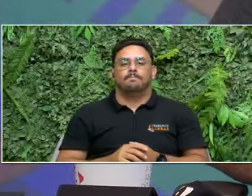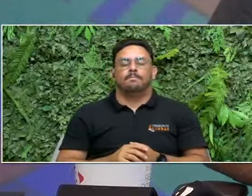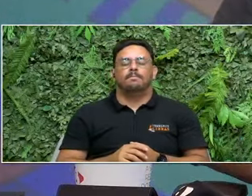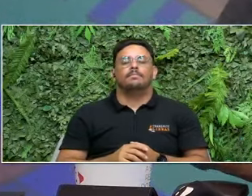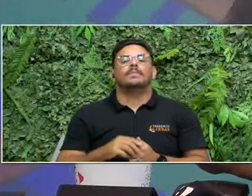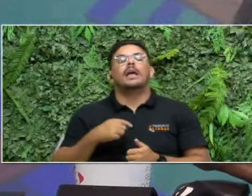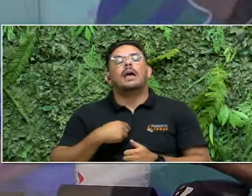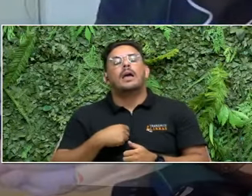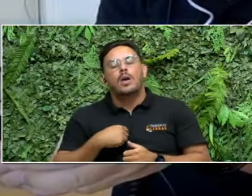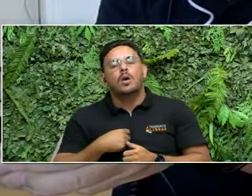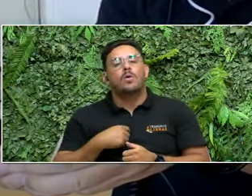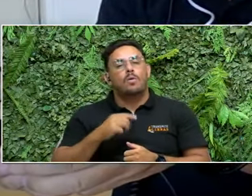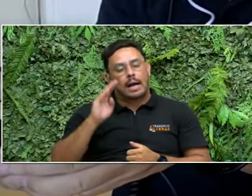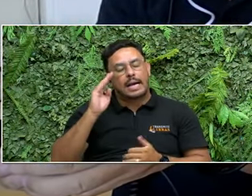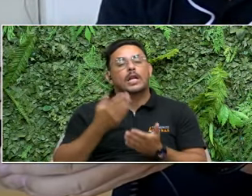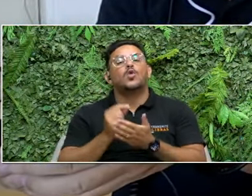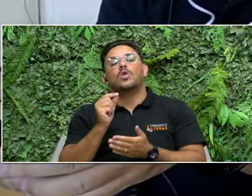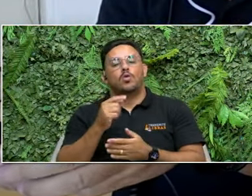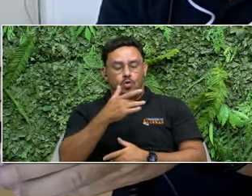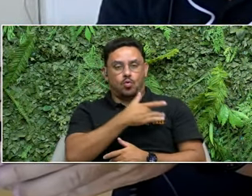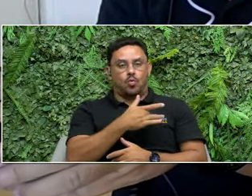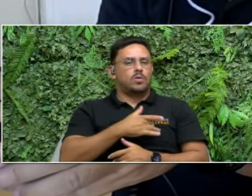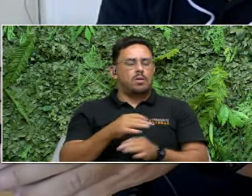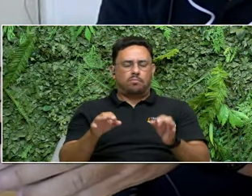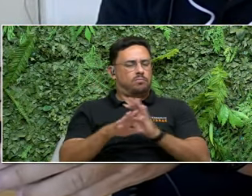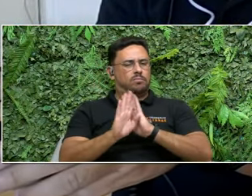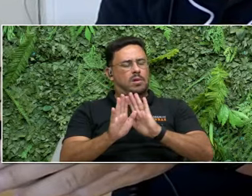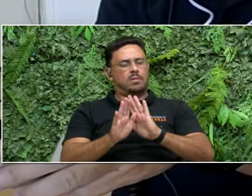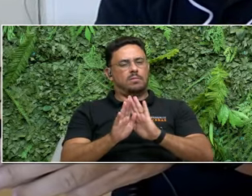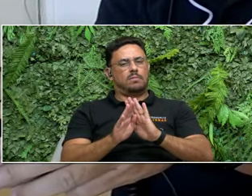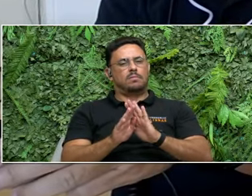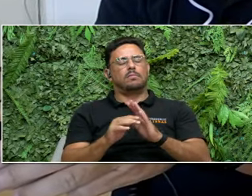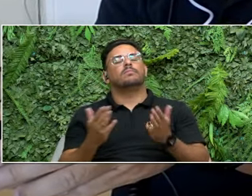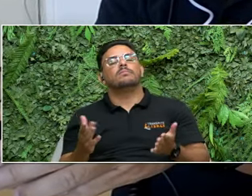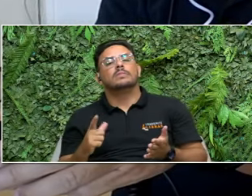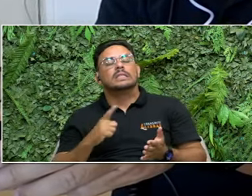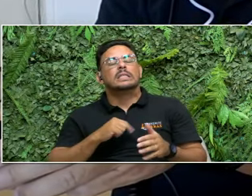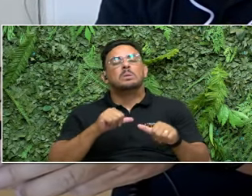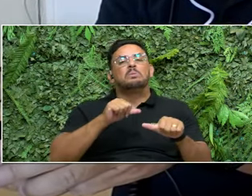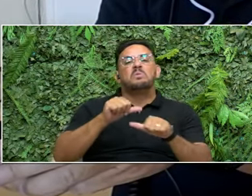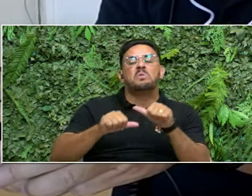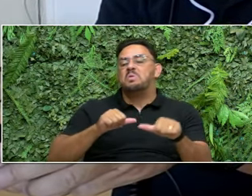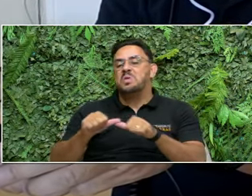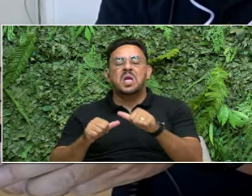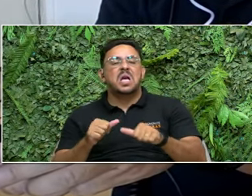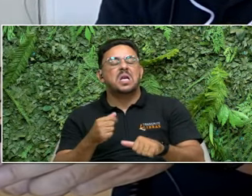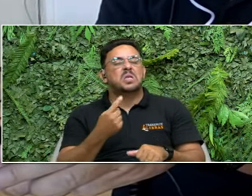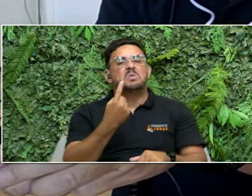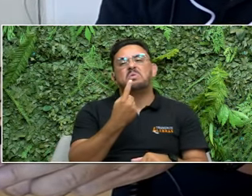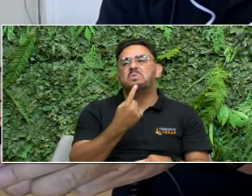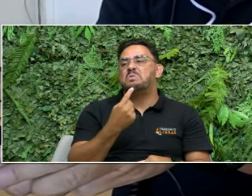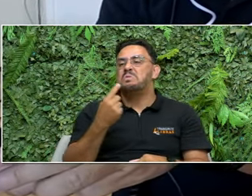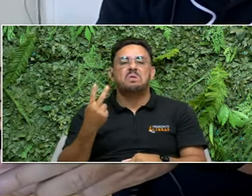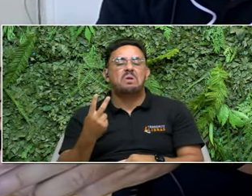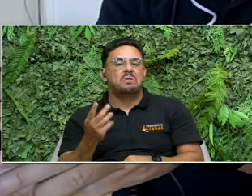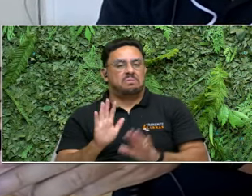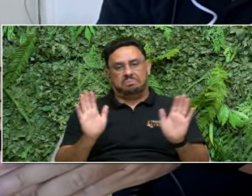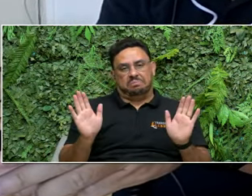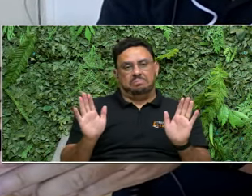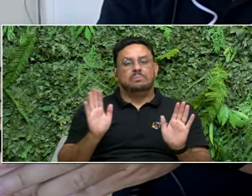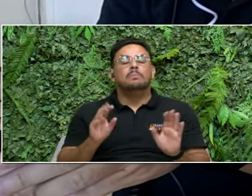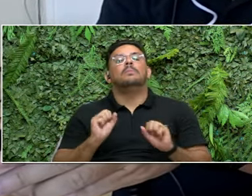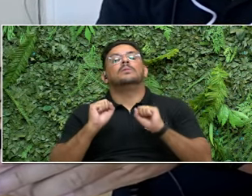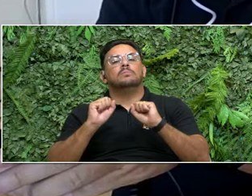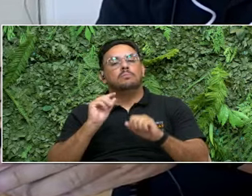Ô Bob o Cruzeiro tá pronto né é um time que se vai ter mudança é uma ou duas e